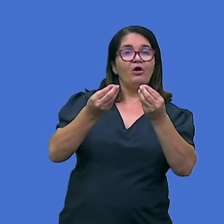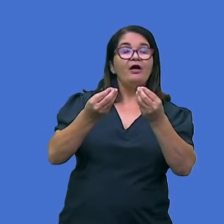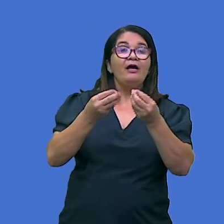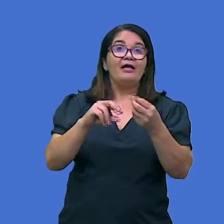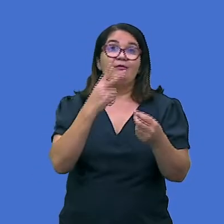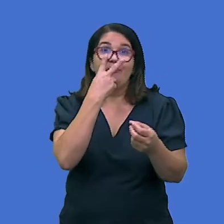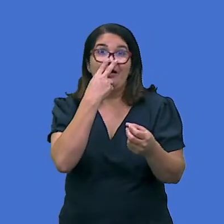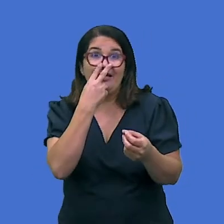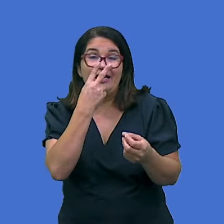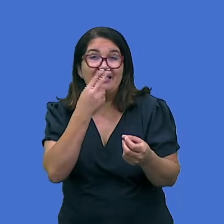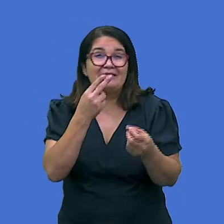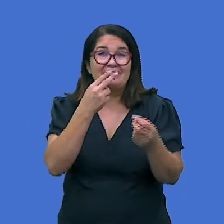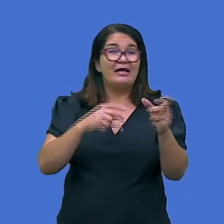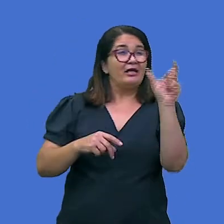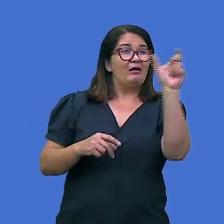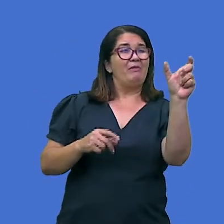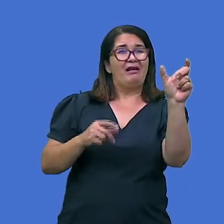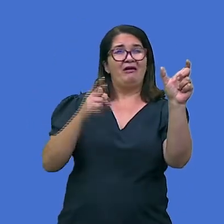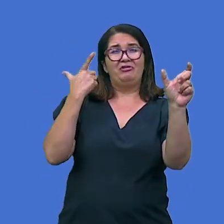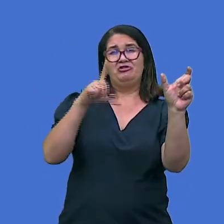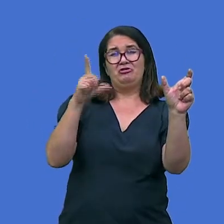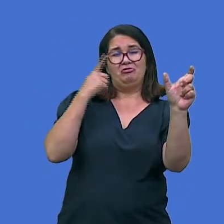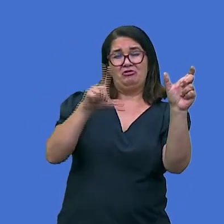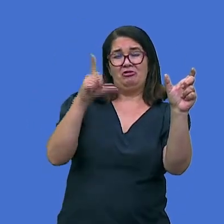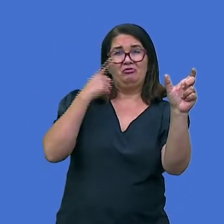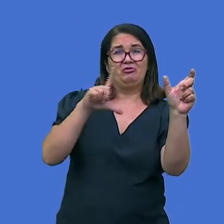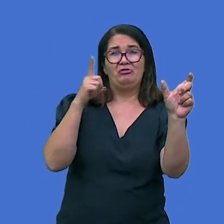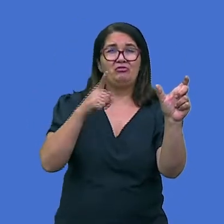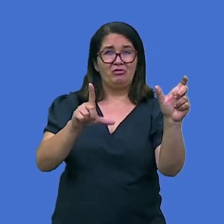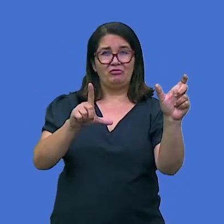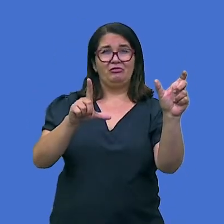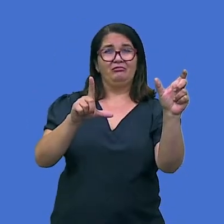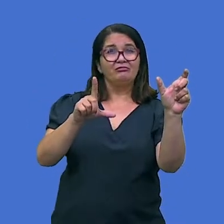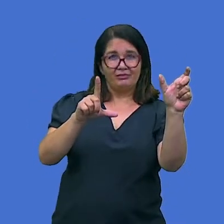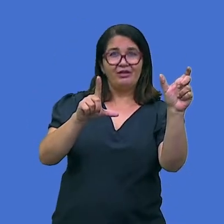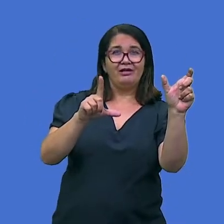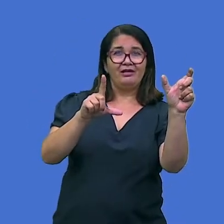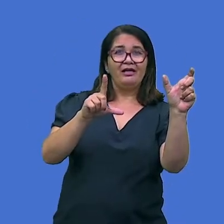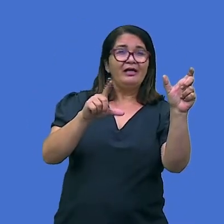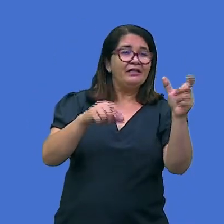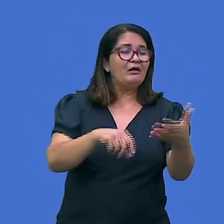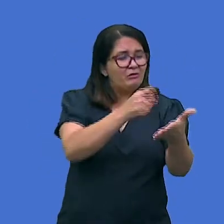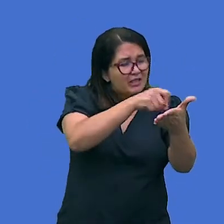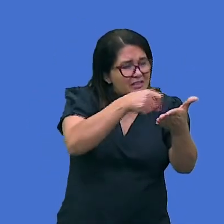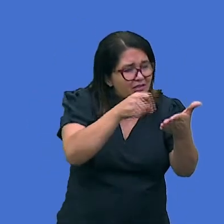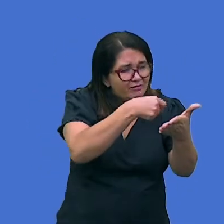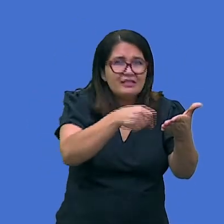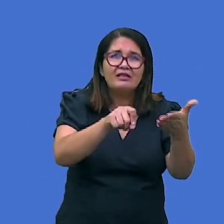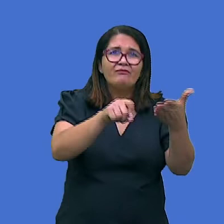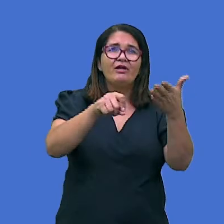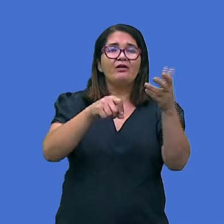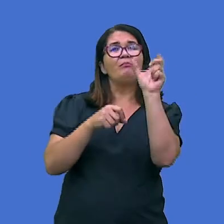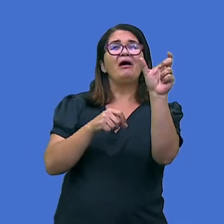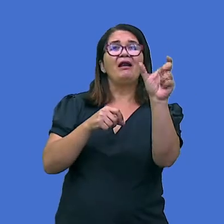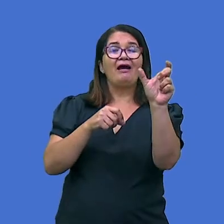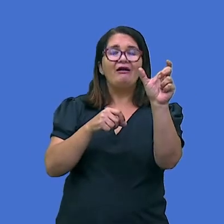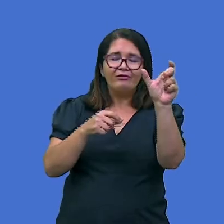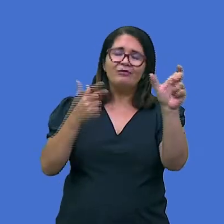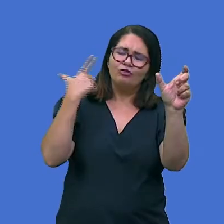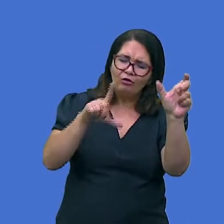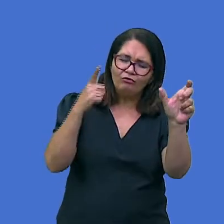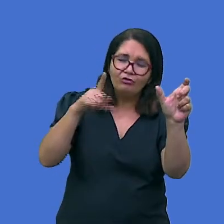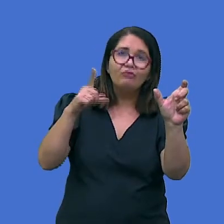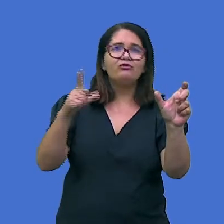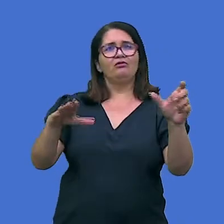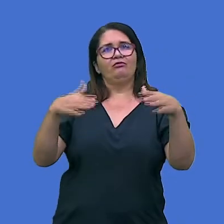é utilizado como vício de linguagem. Nesse caso, ele é um erro sintático, não